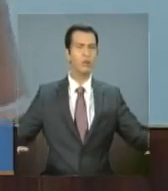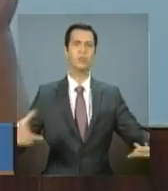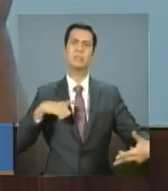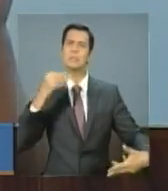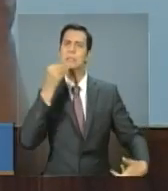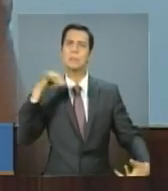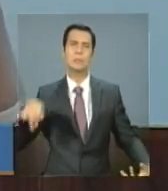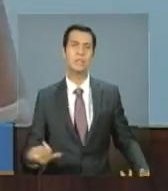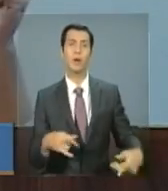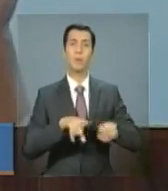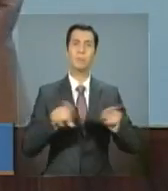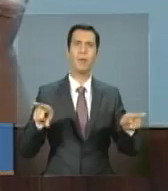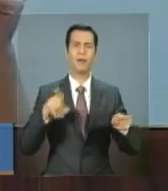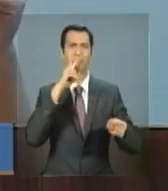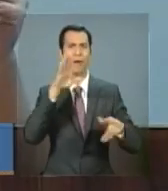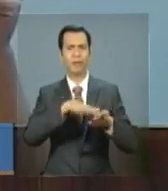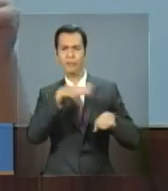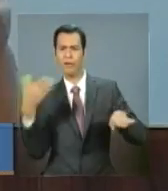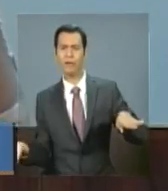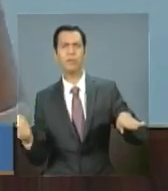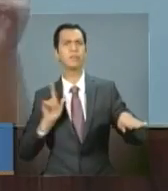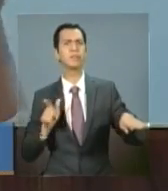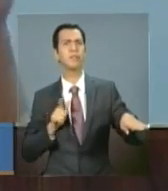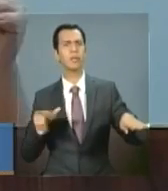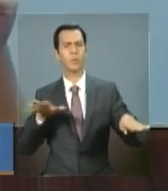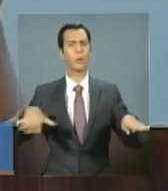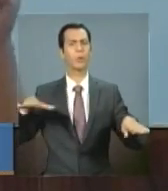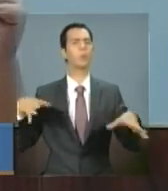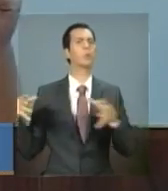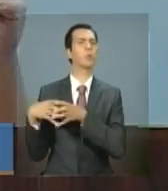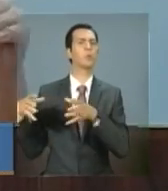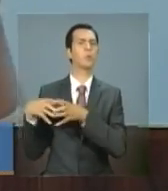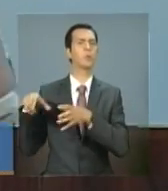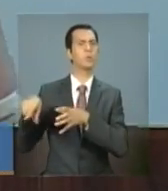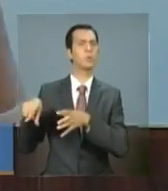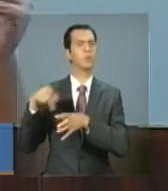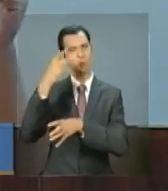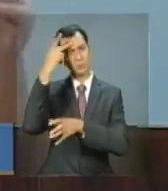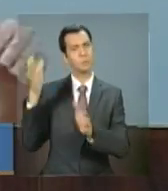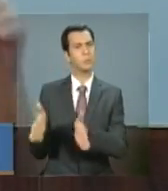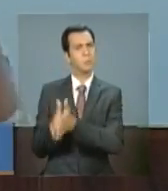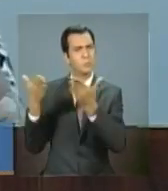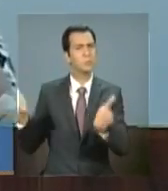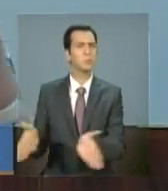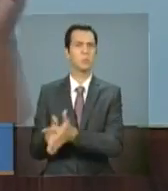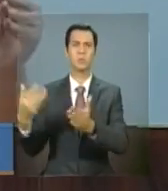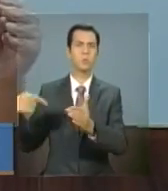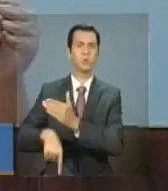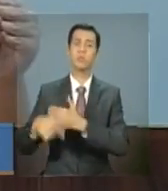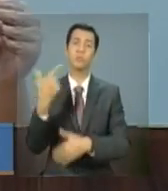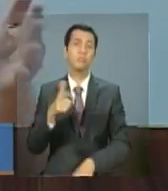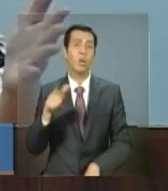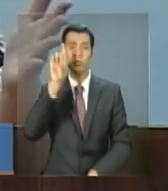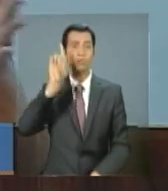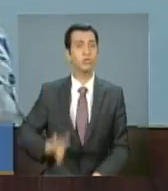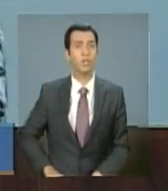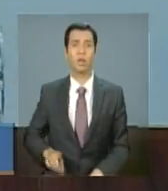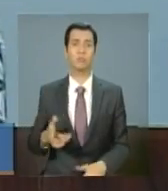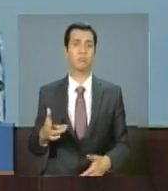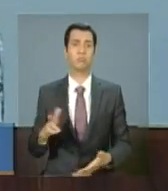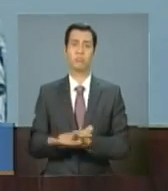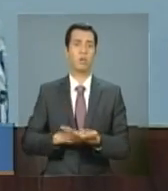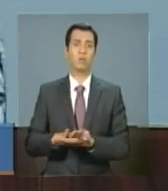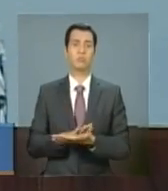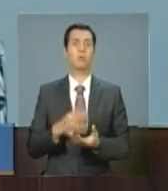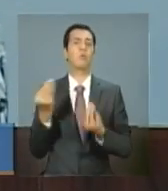temos um Brasil que é um Brasil onde a parcela da população não tem acesso a direitos elementares. Como